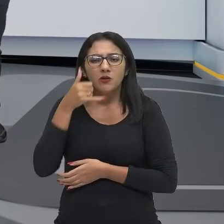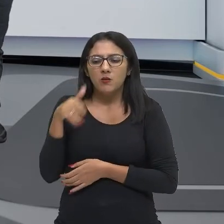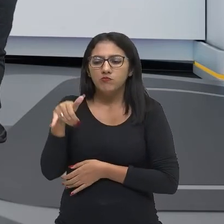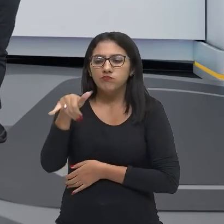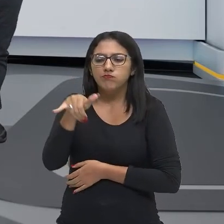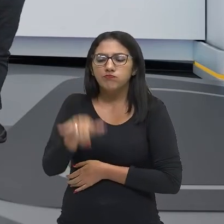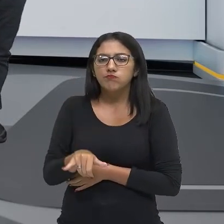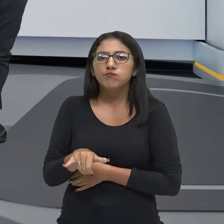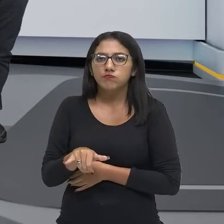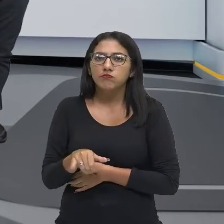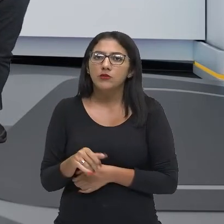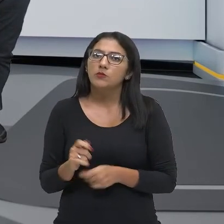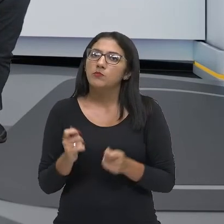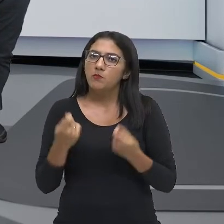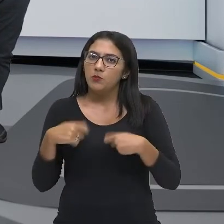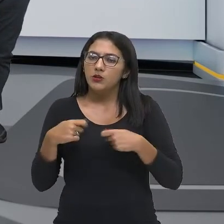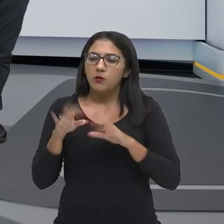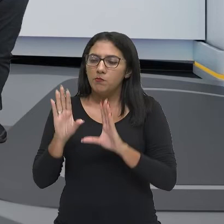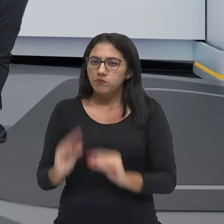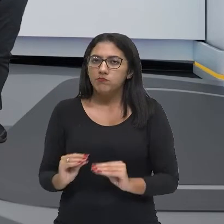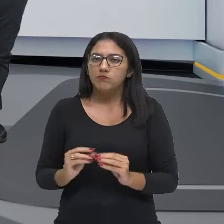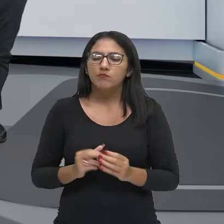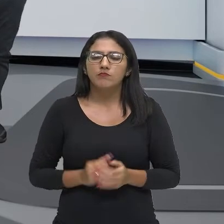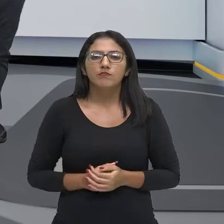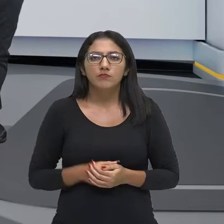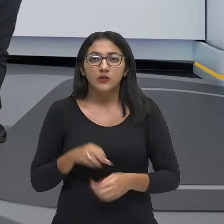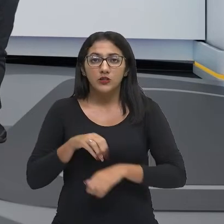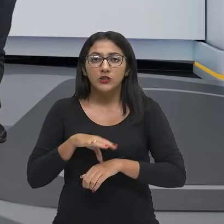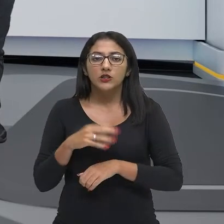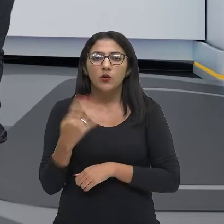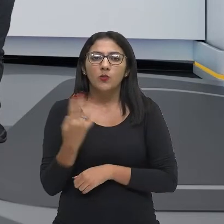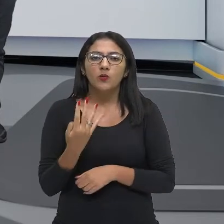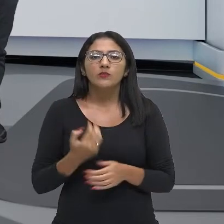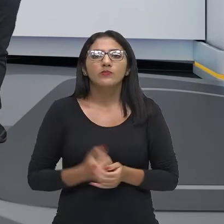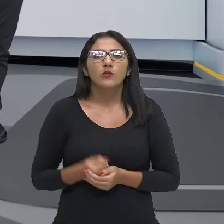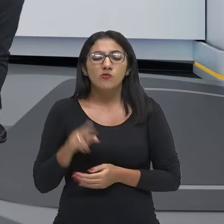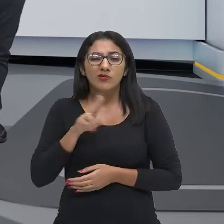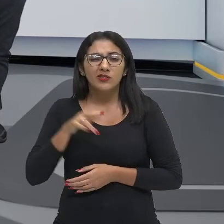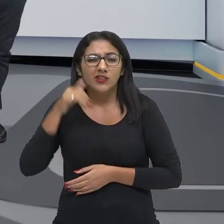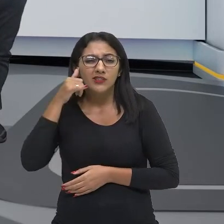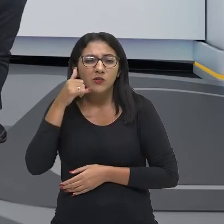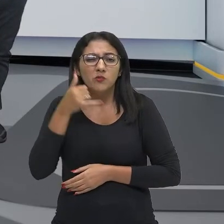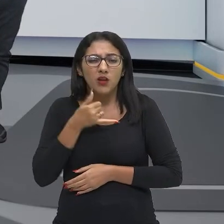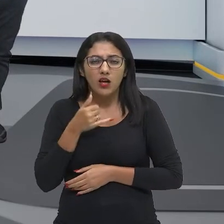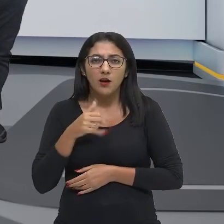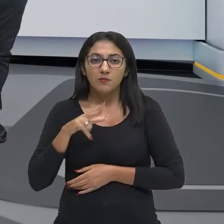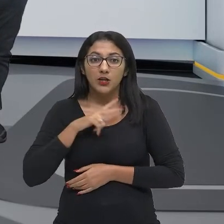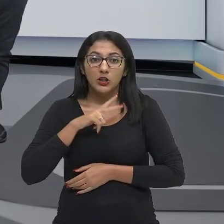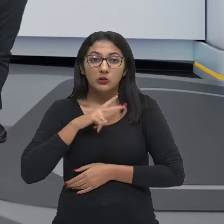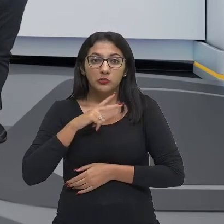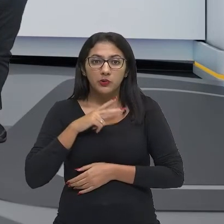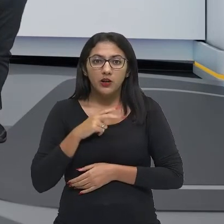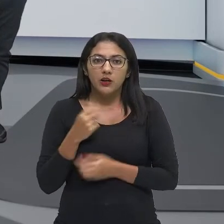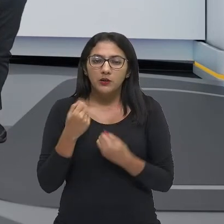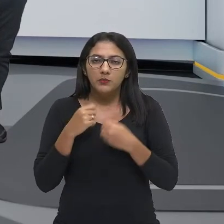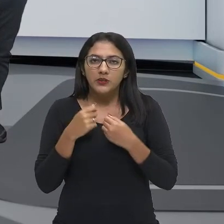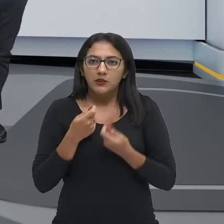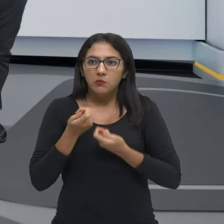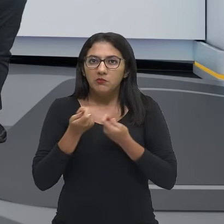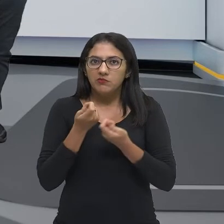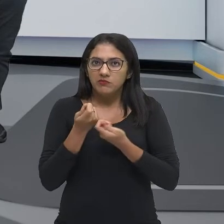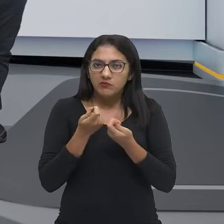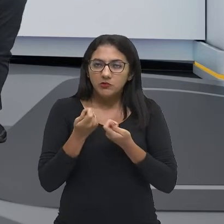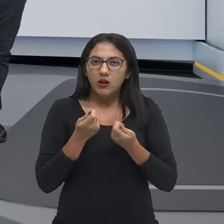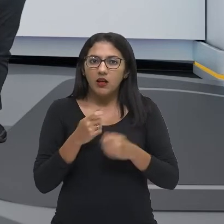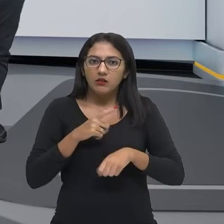possível, mantenha-o desligado. Dica 4. A utilização do seu aparelho para fins pessoais deve ser restrita ao horário